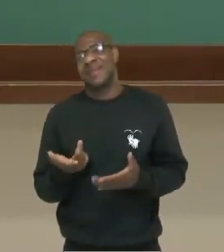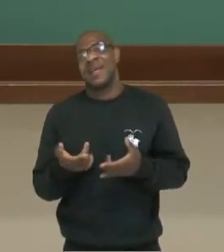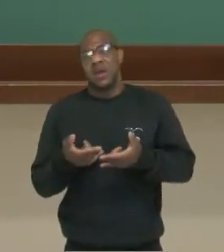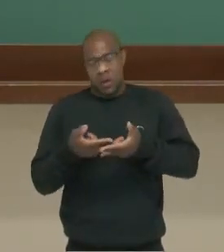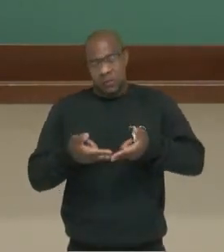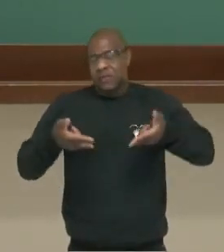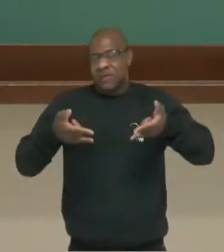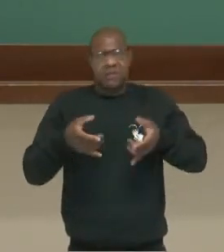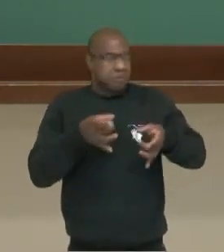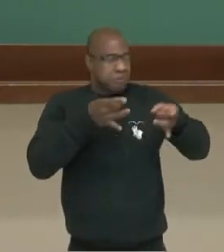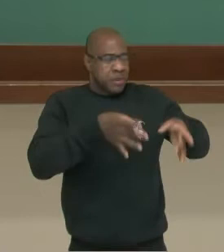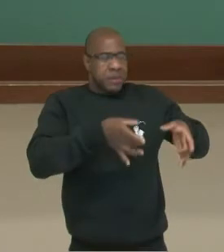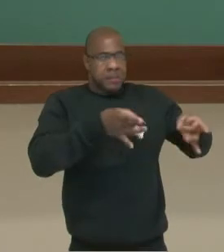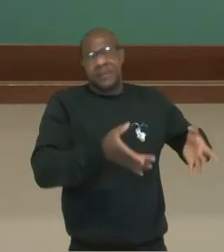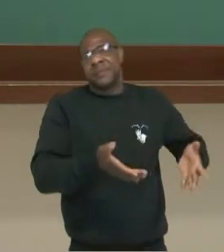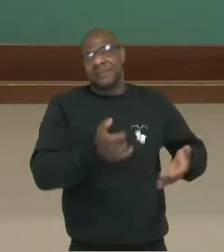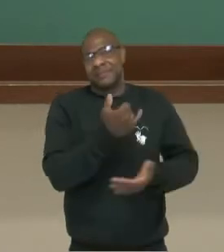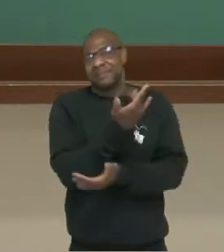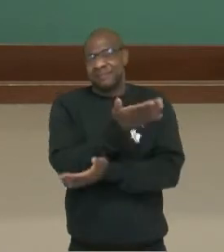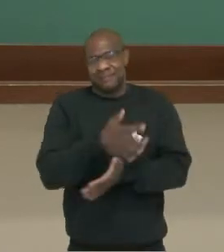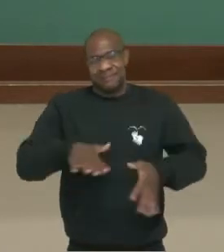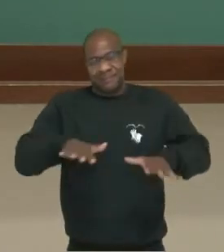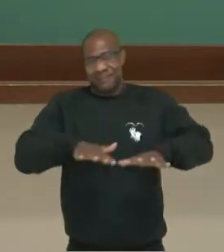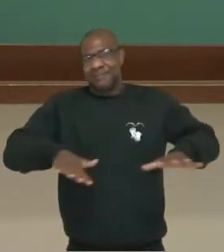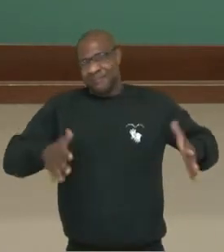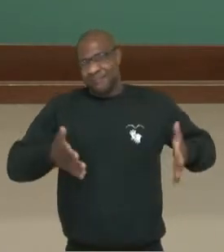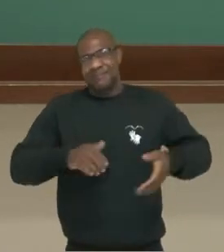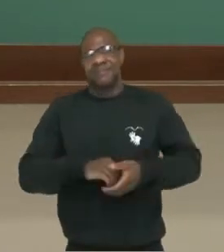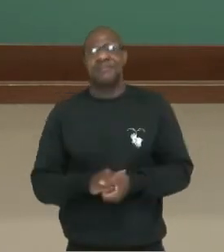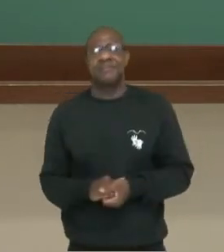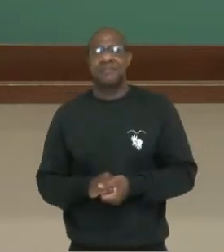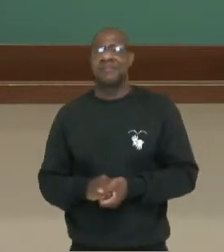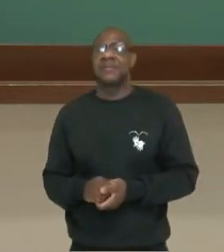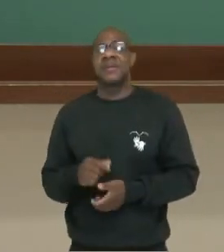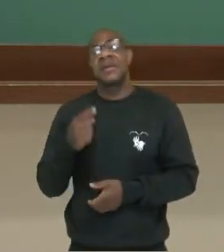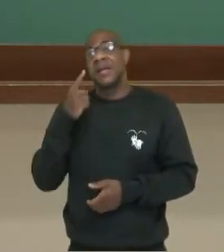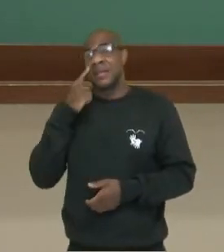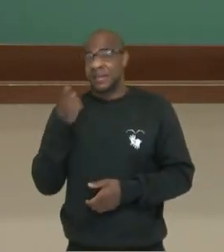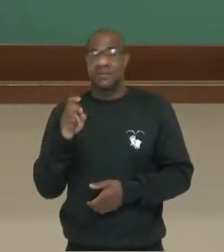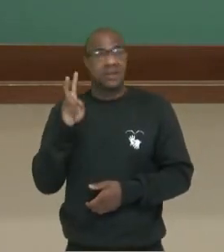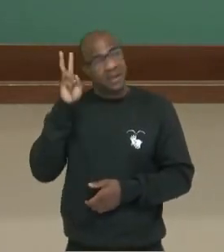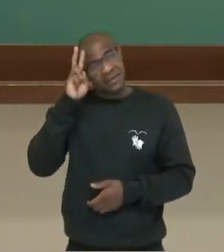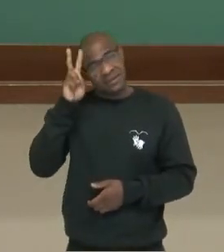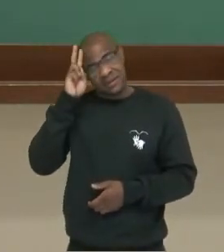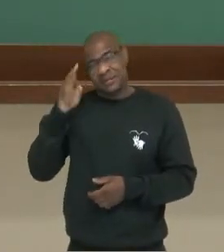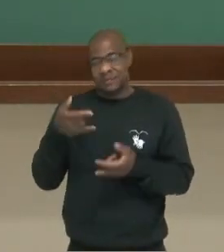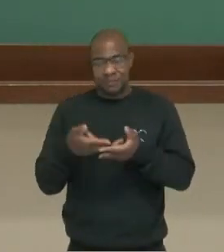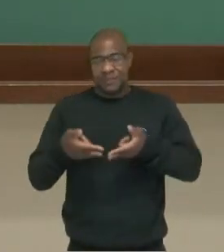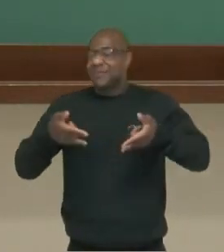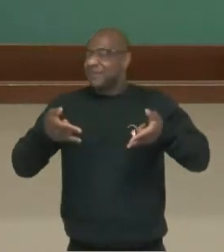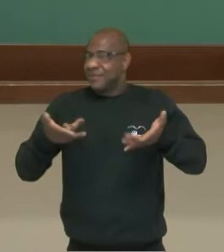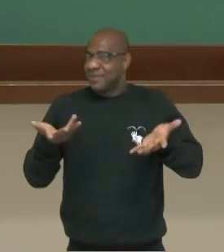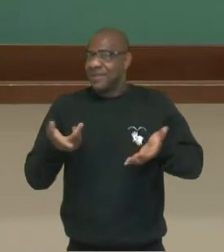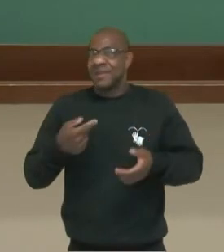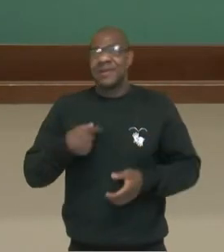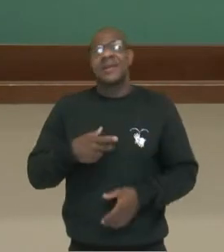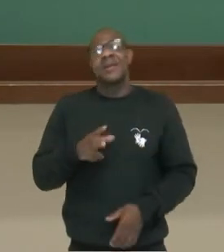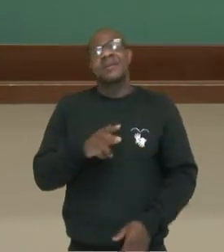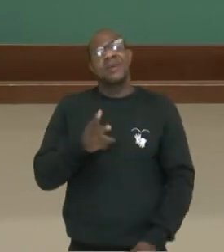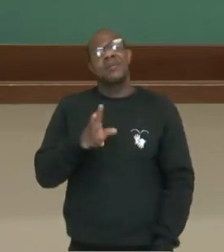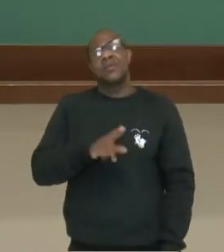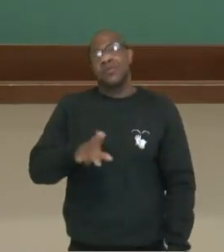ambiente. Interessante, né? Conhecer sobre a história de uma coisa tão útil para as